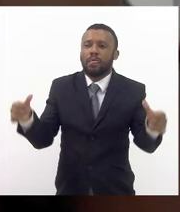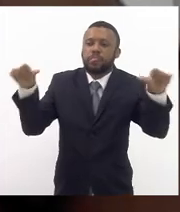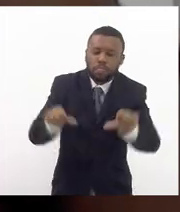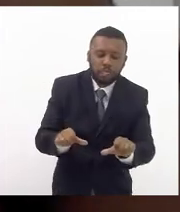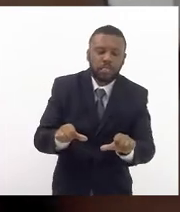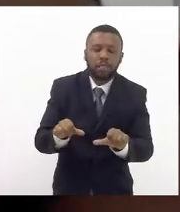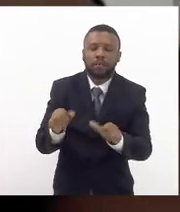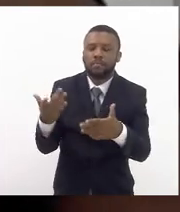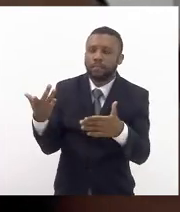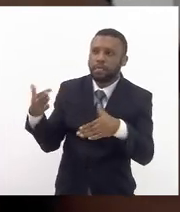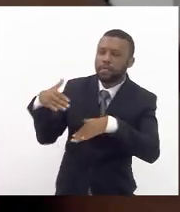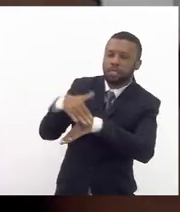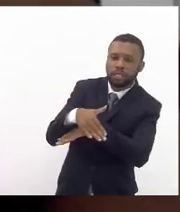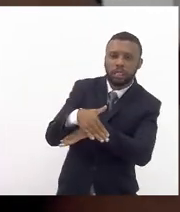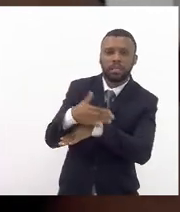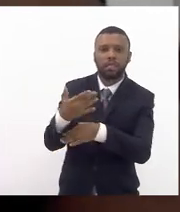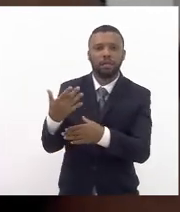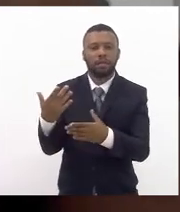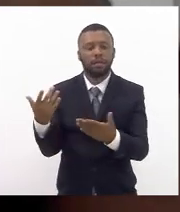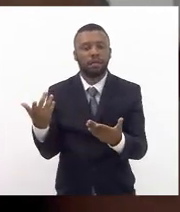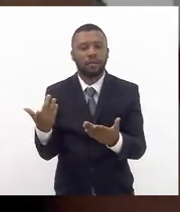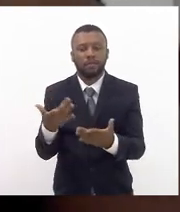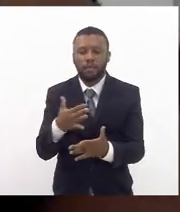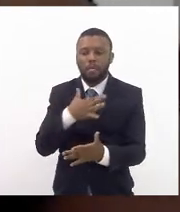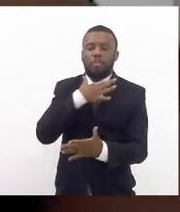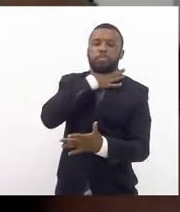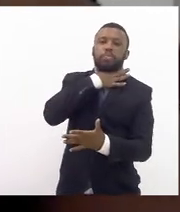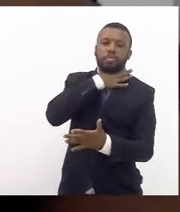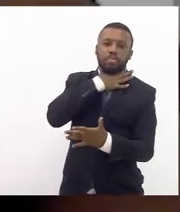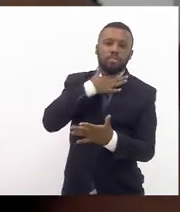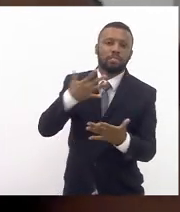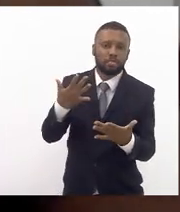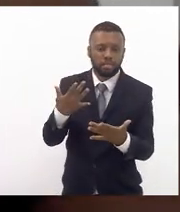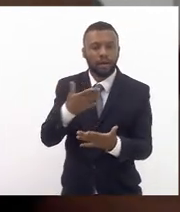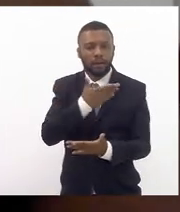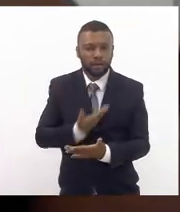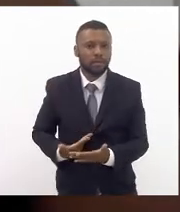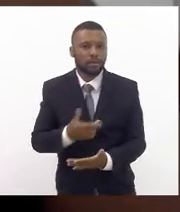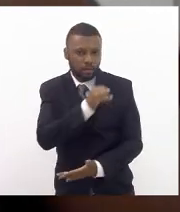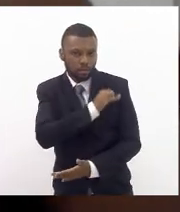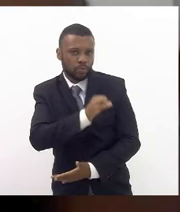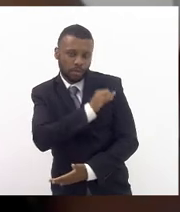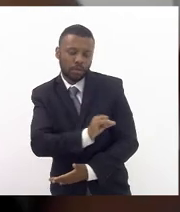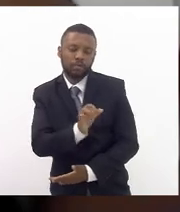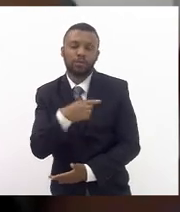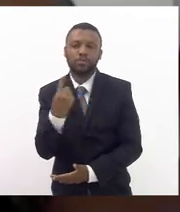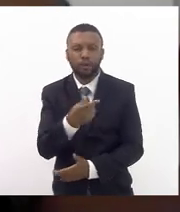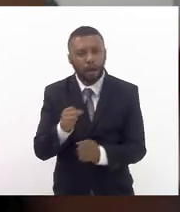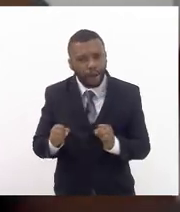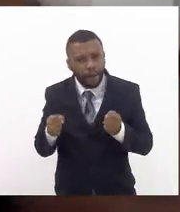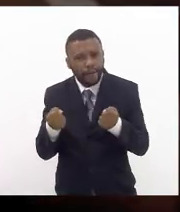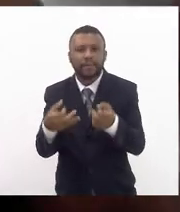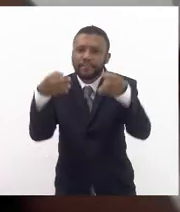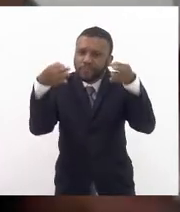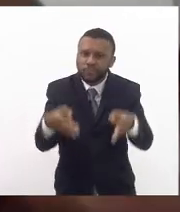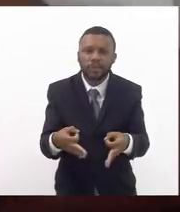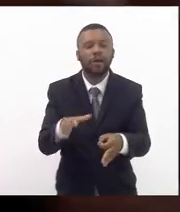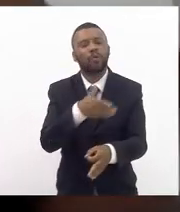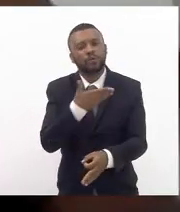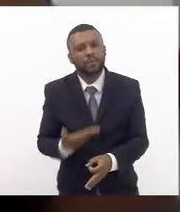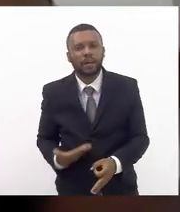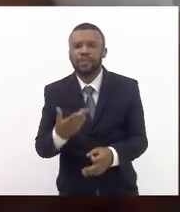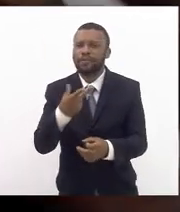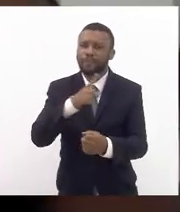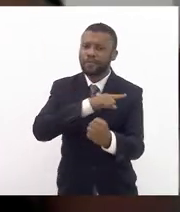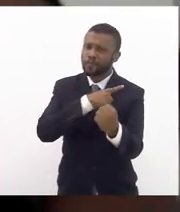sobre as nossas cabeças aqui no Estado do Rio de Janeiro e que a gente garanta, de fato, um Estado